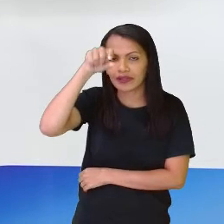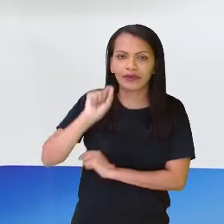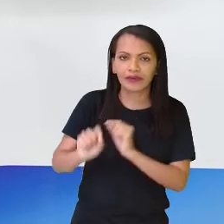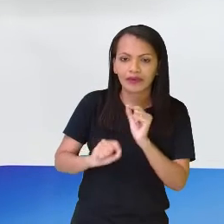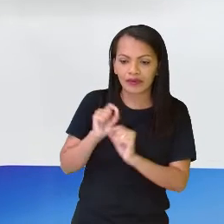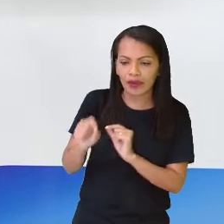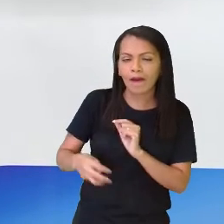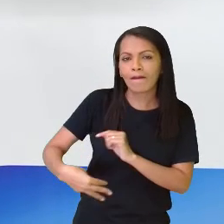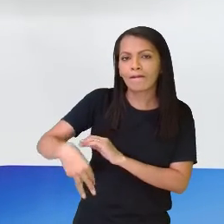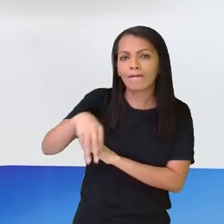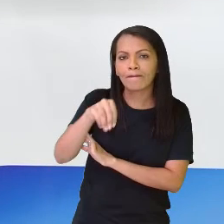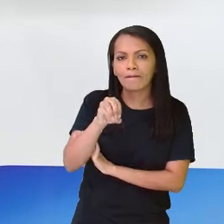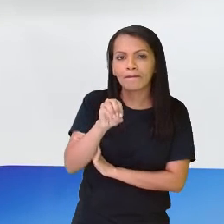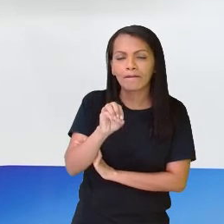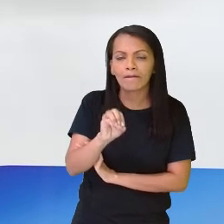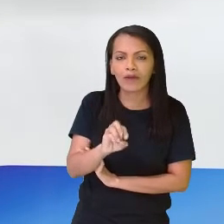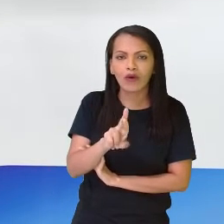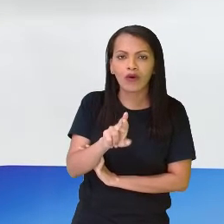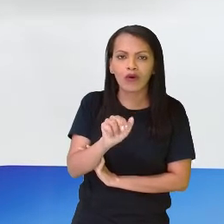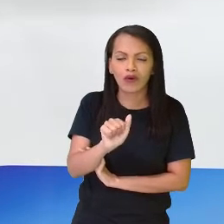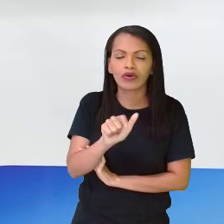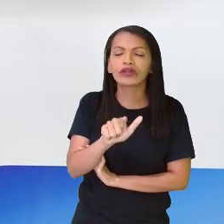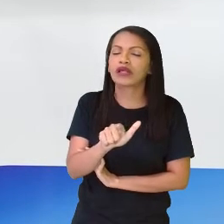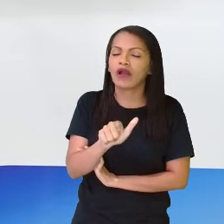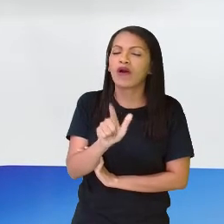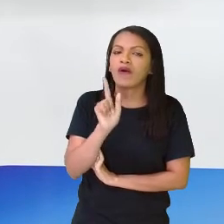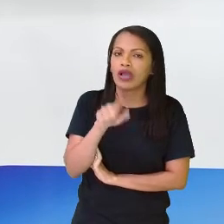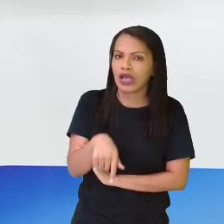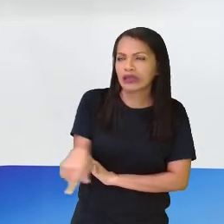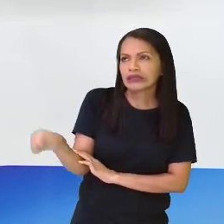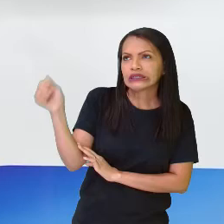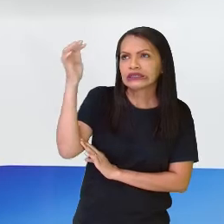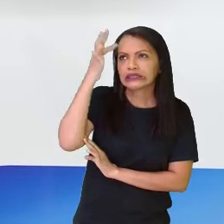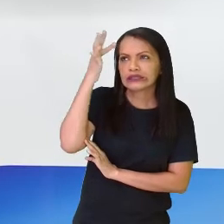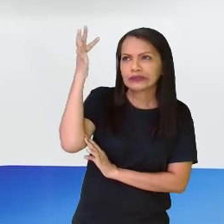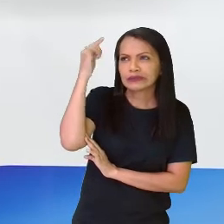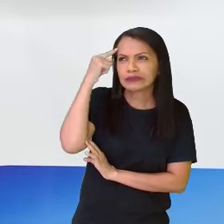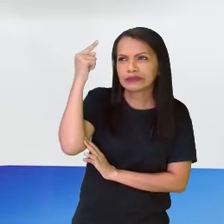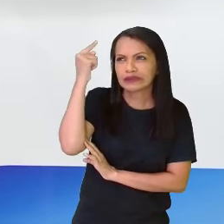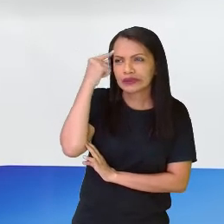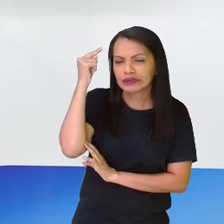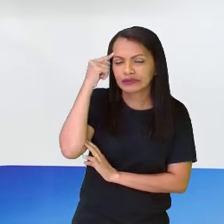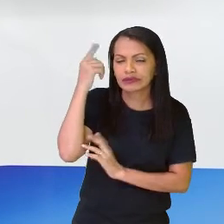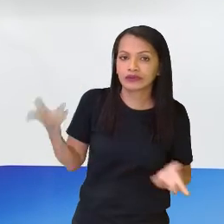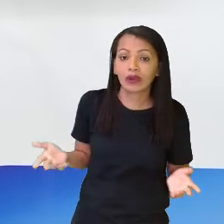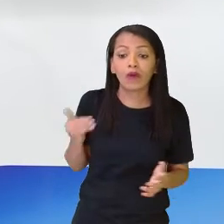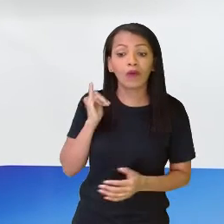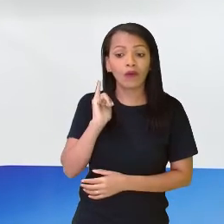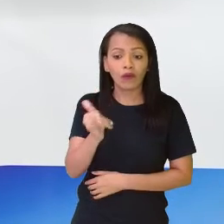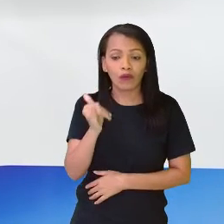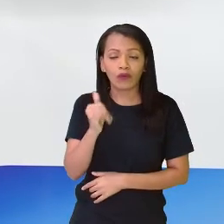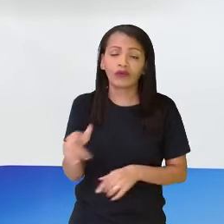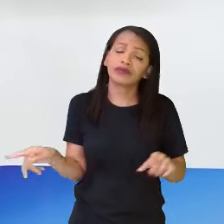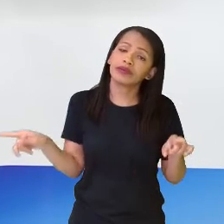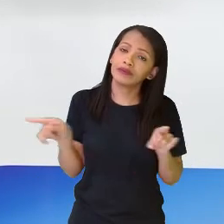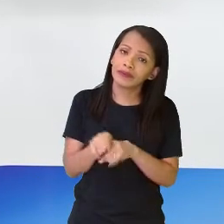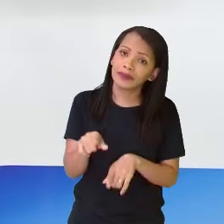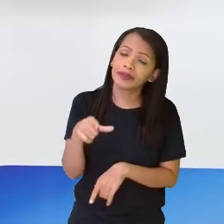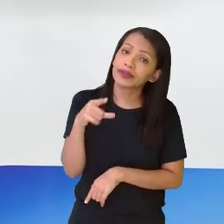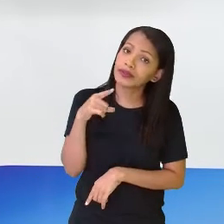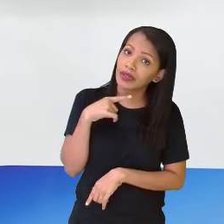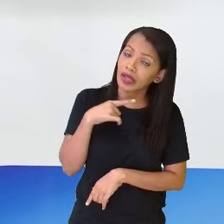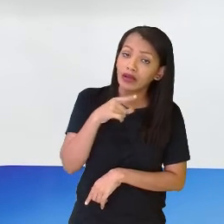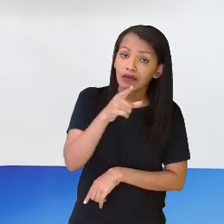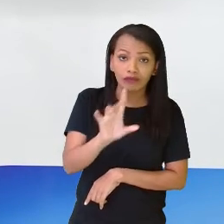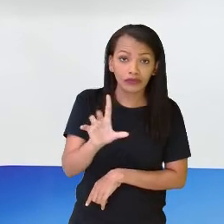é uma coisa que a gente tem que refletir. O conto, às vezes, tem, mas não está assim, né? Destacado, moral da história. Por que eu estou dizendo que tem? Porque toda leitura que